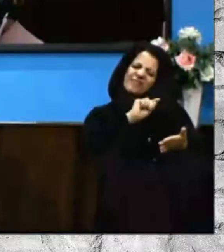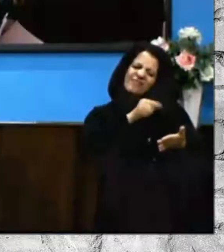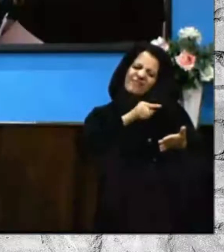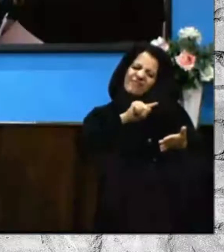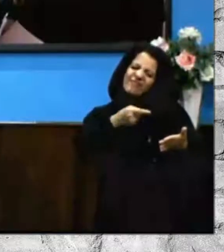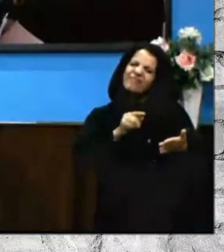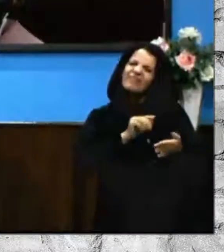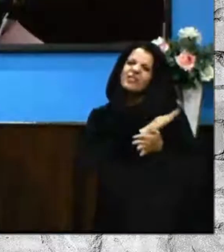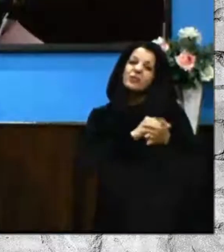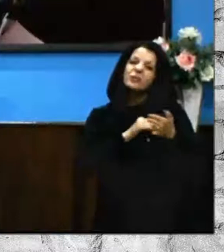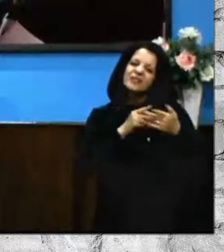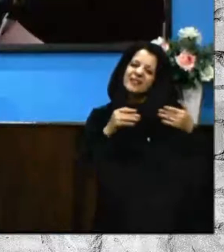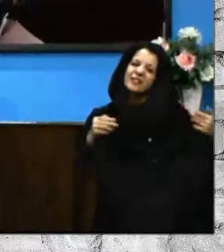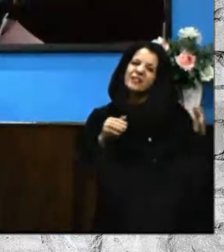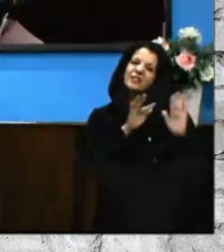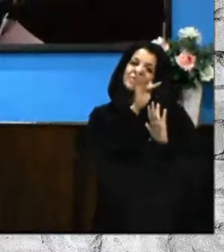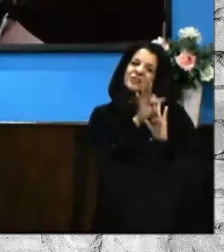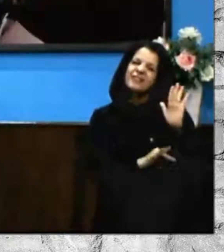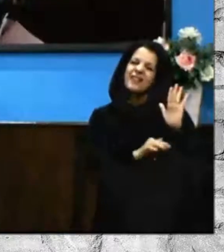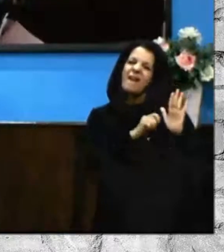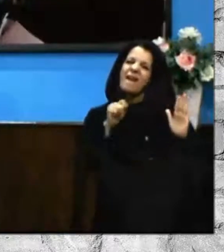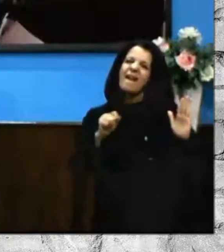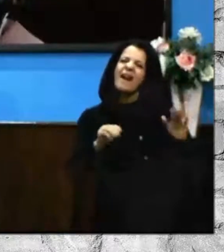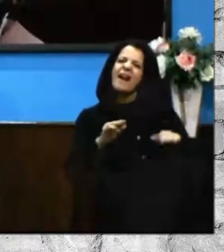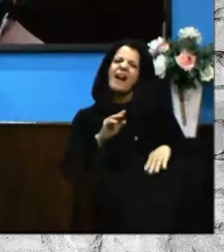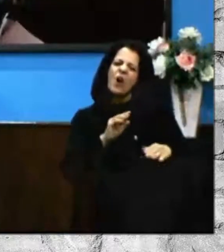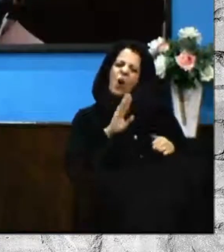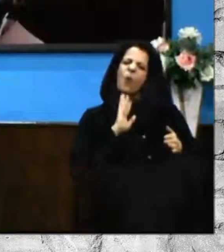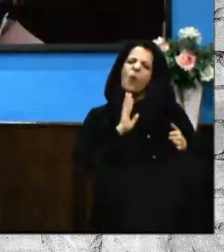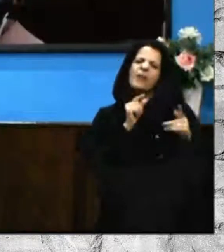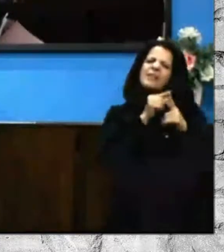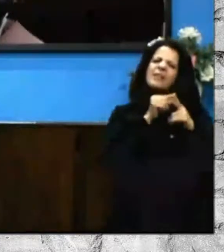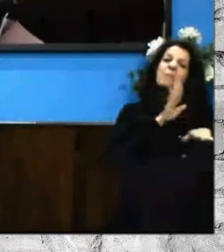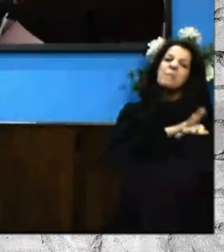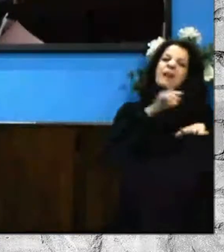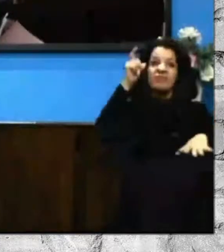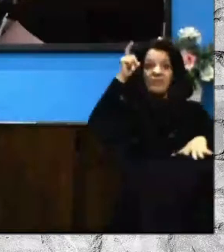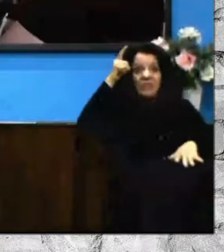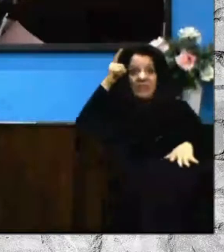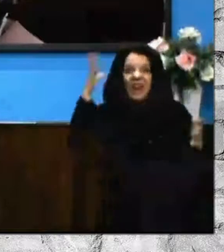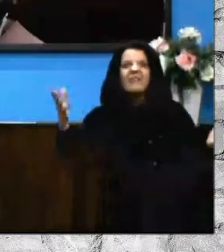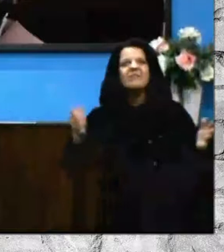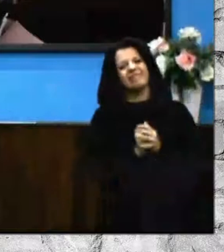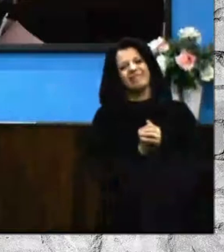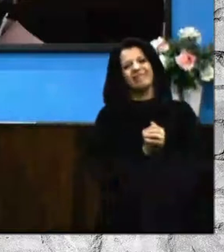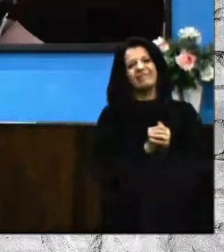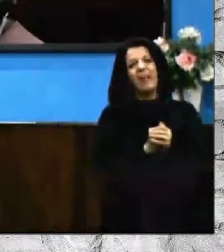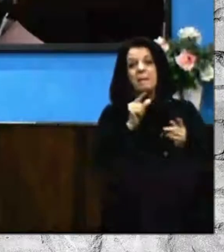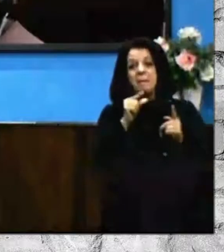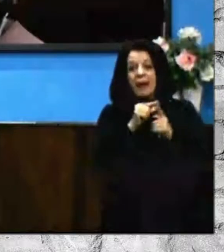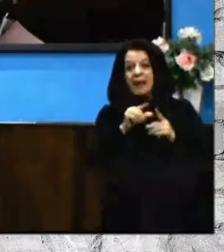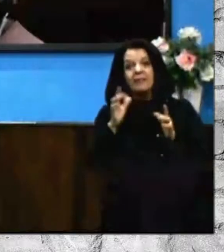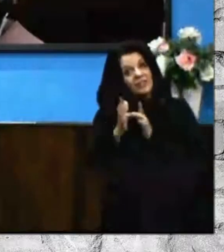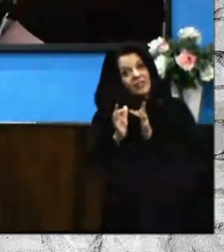Jesus conhecia o texto. Mais do que Satanás, era a sua palavra. E Jesus sabia da